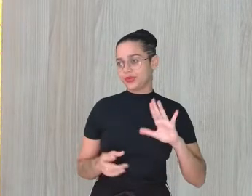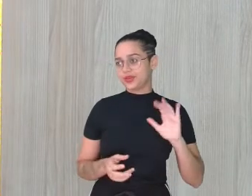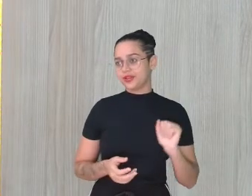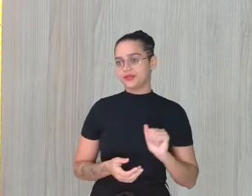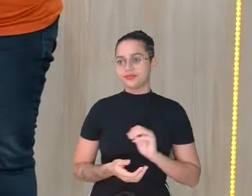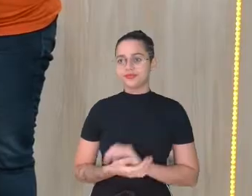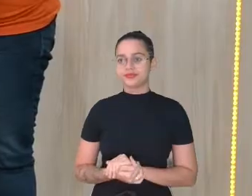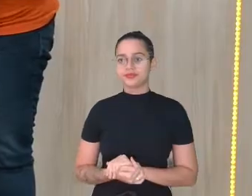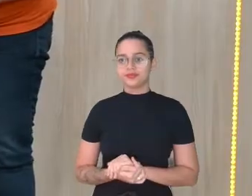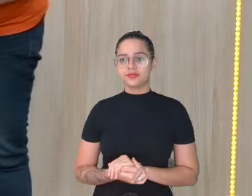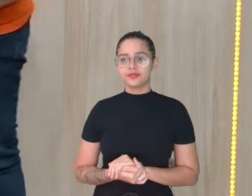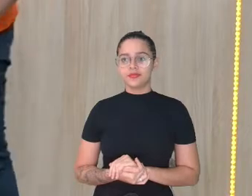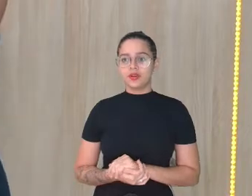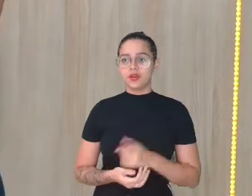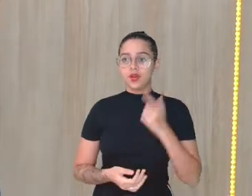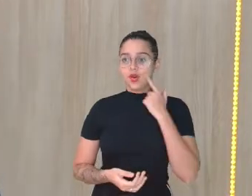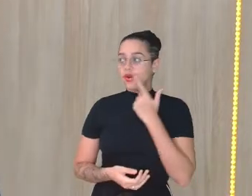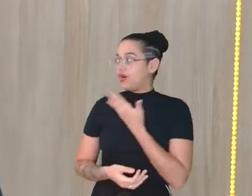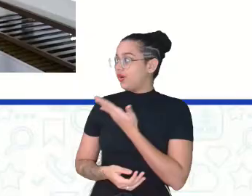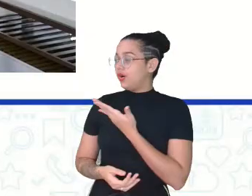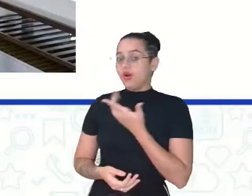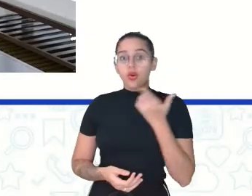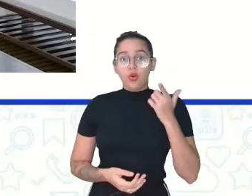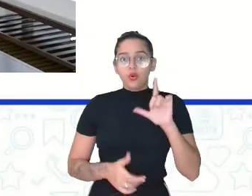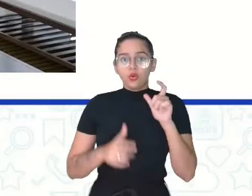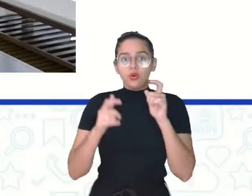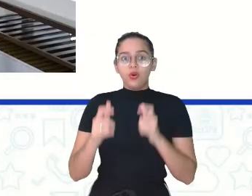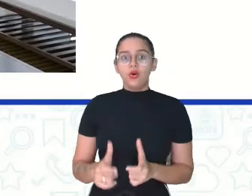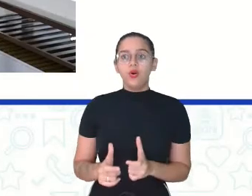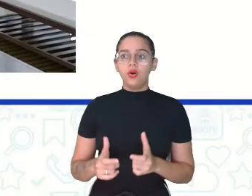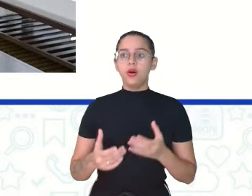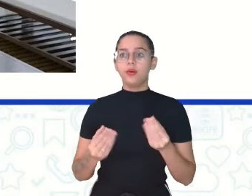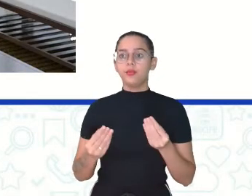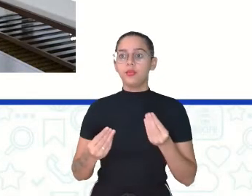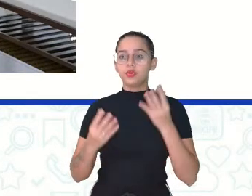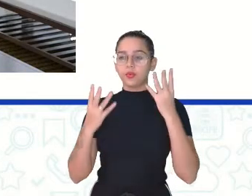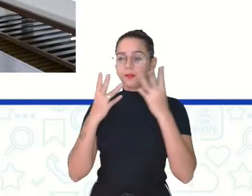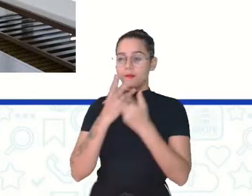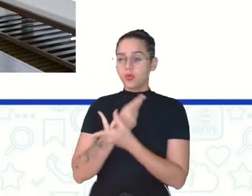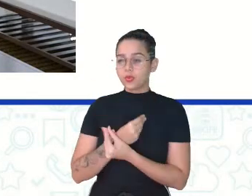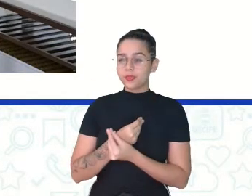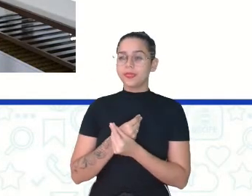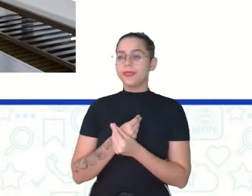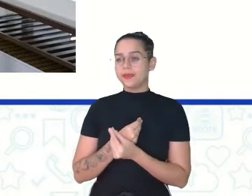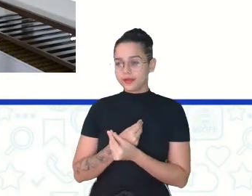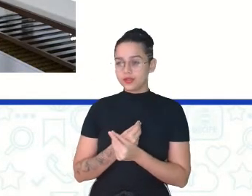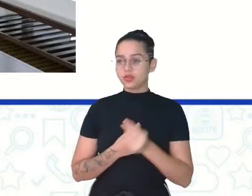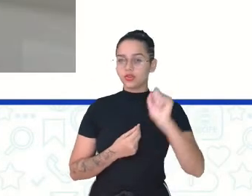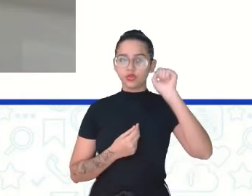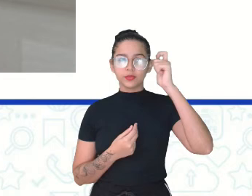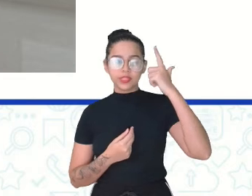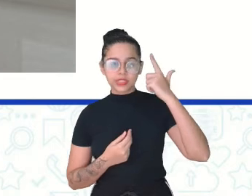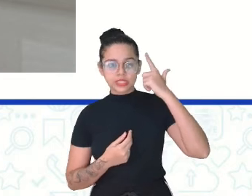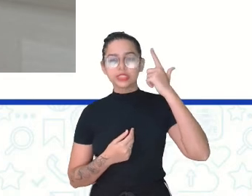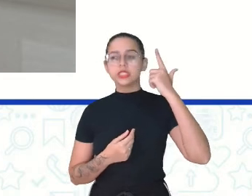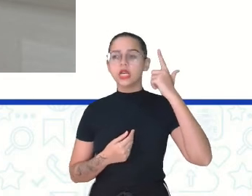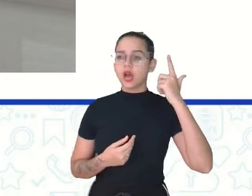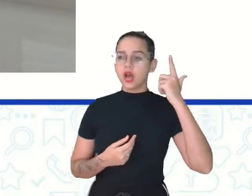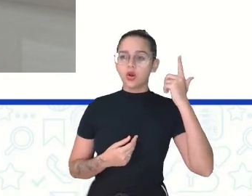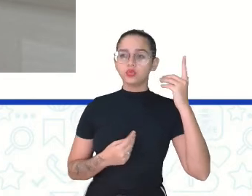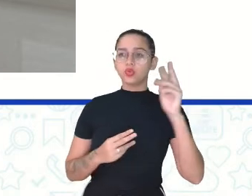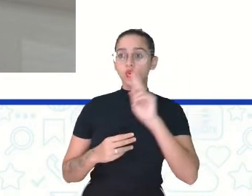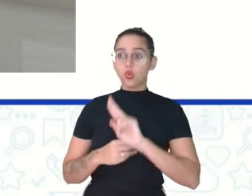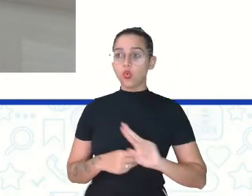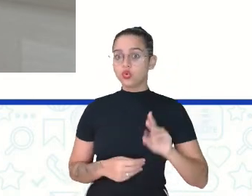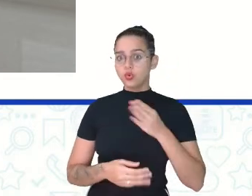nenhum. Olha outro ambiente aqui muito bem projetado, olha, a iluminação, né, o